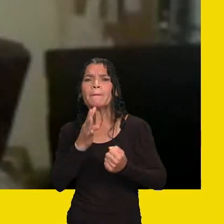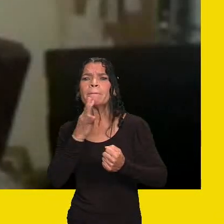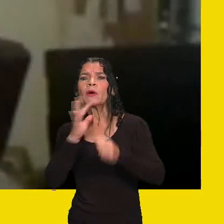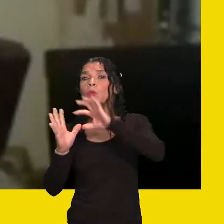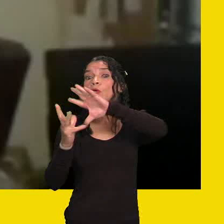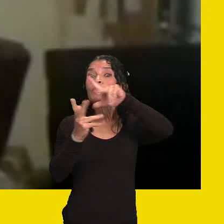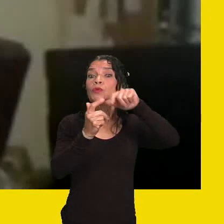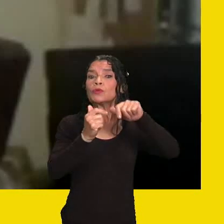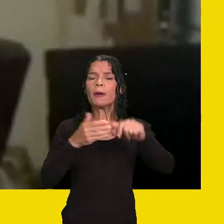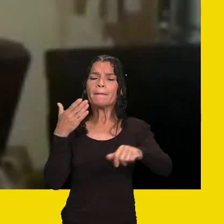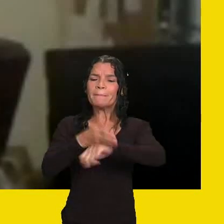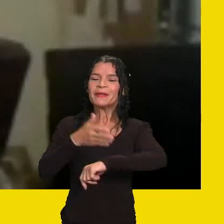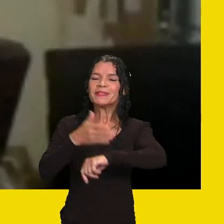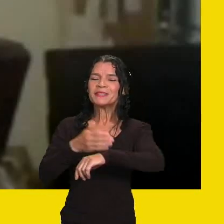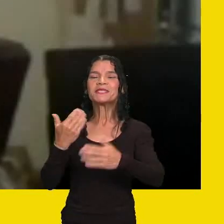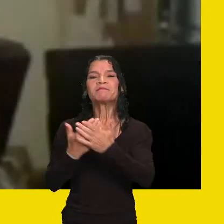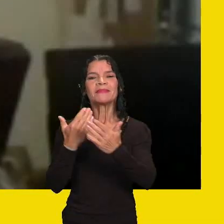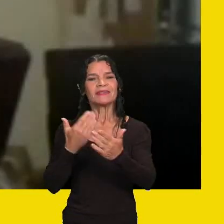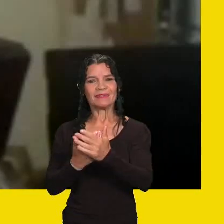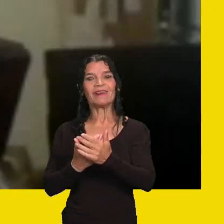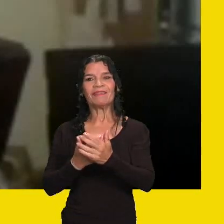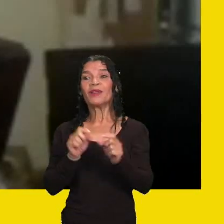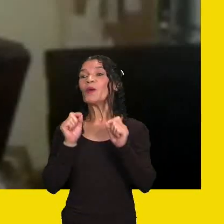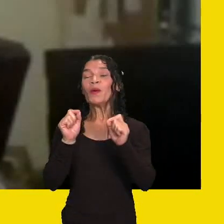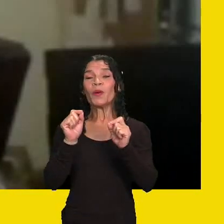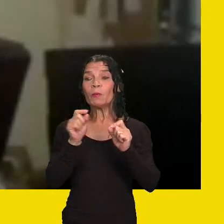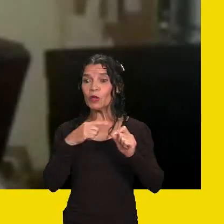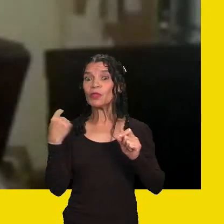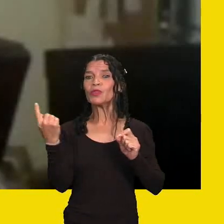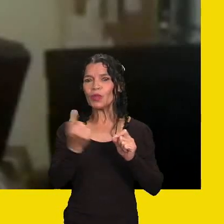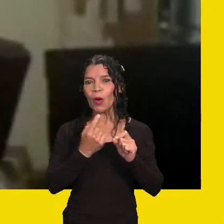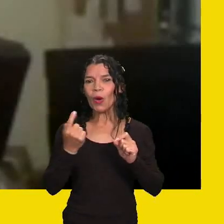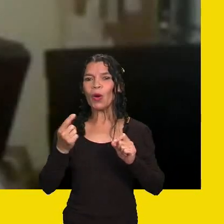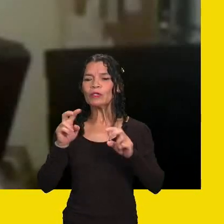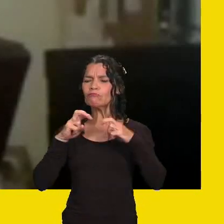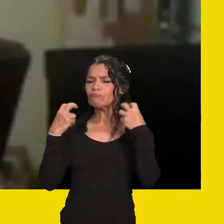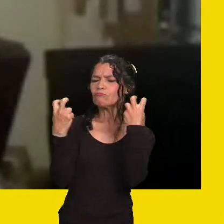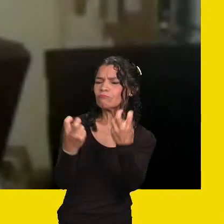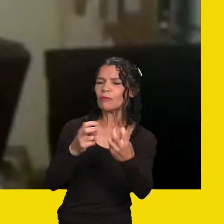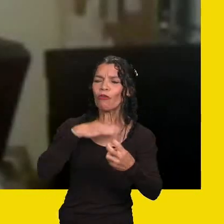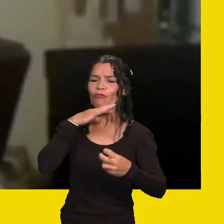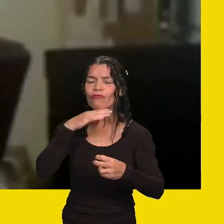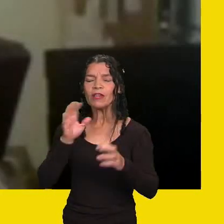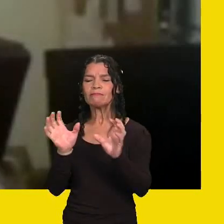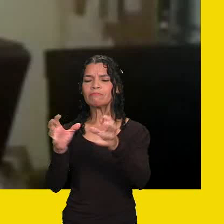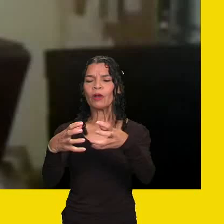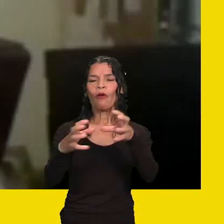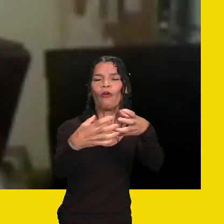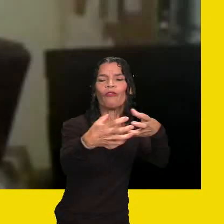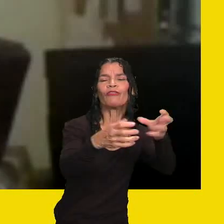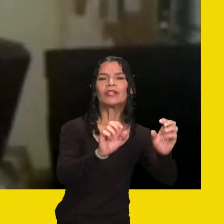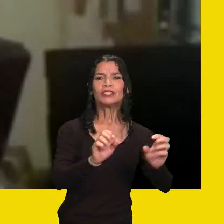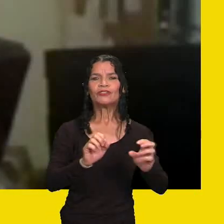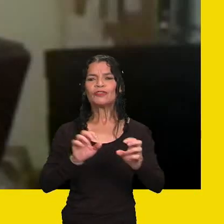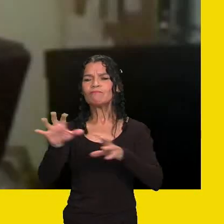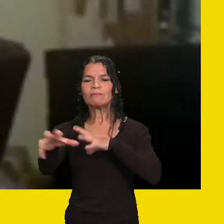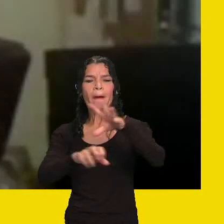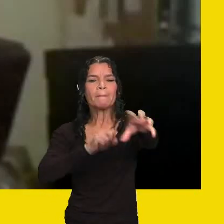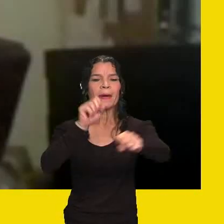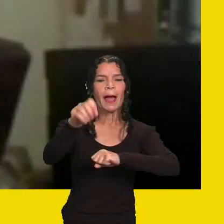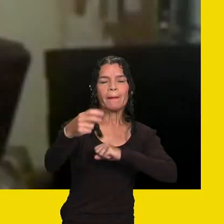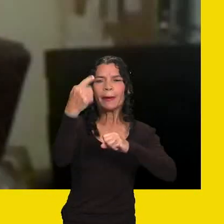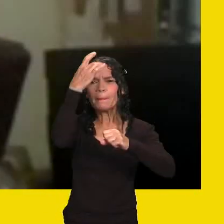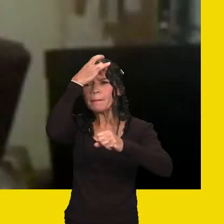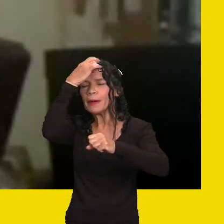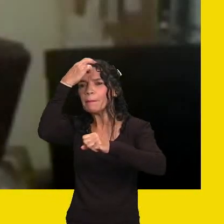e participar da aula. Assim, propor rodas de conversa, produções coletivas e de resgate de memória